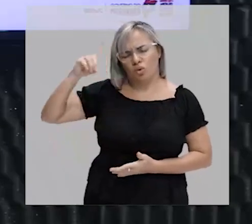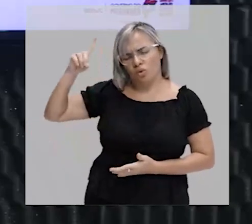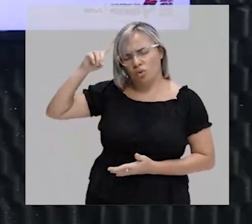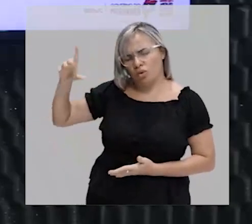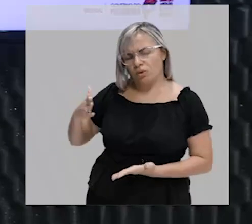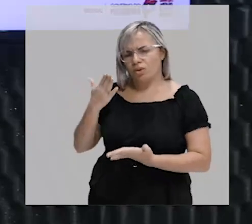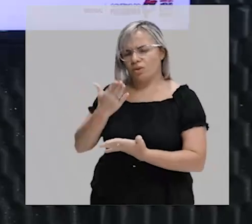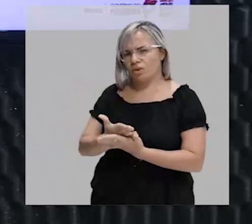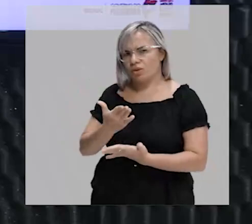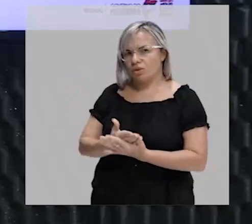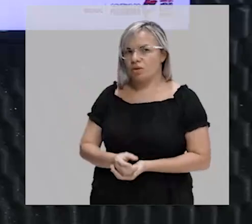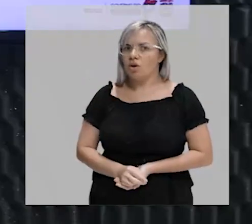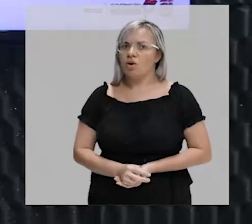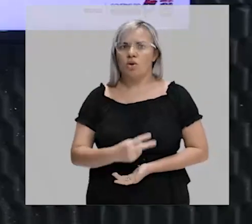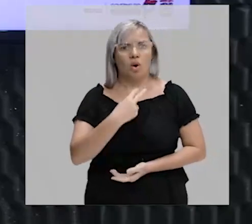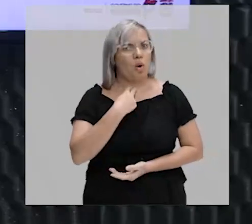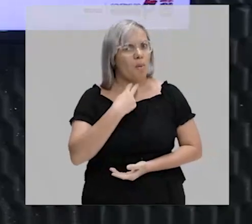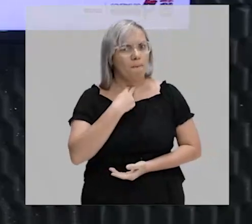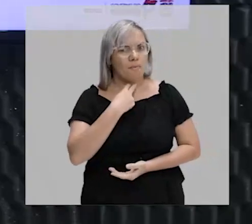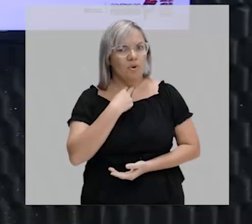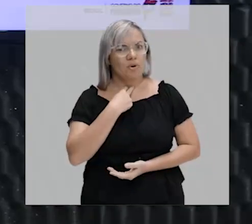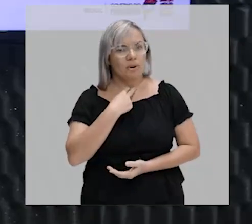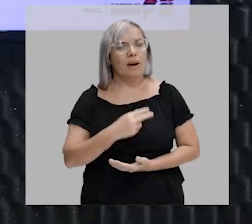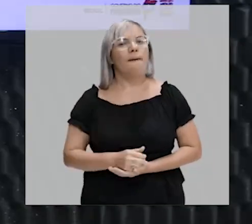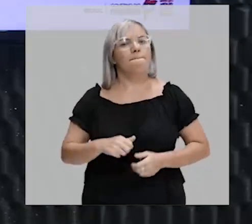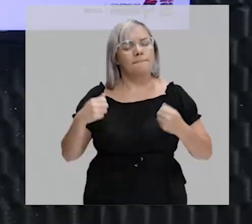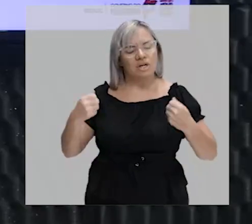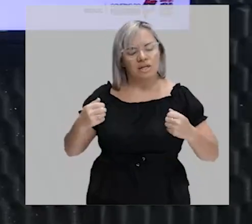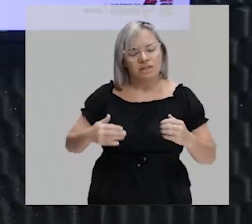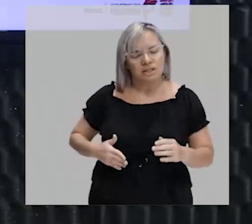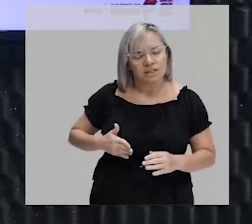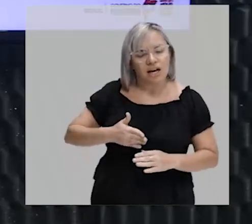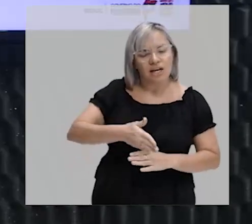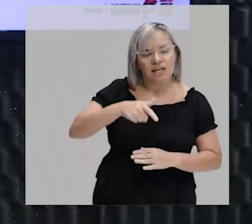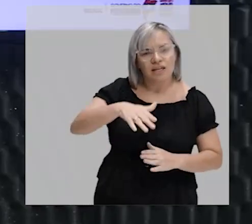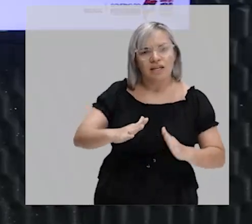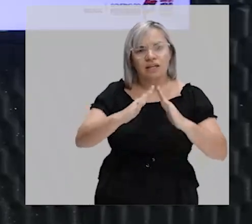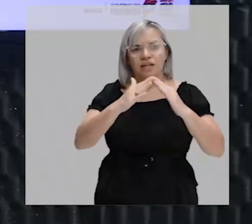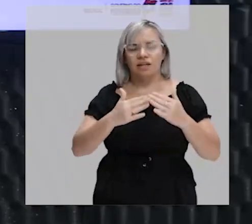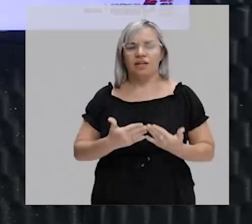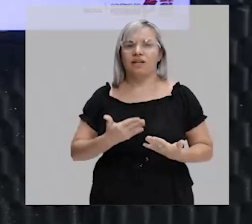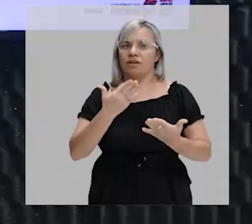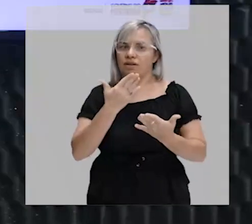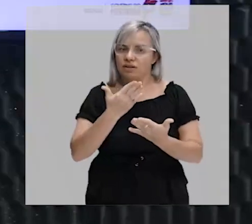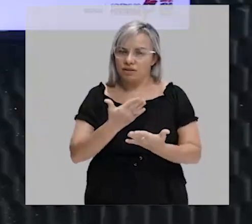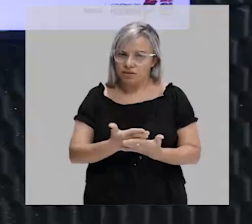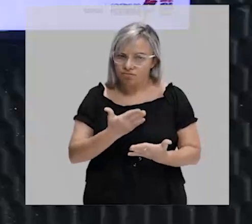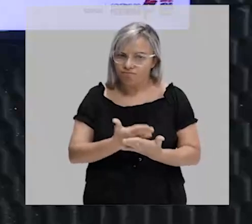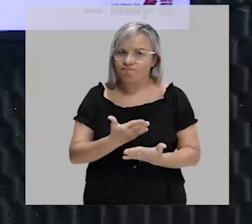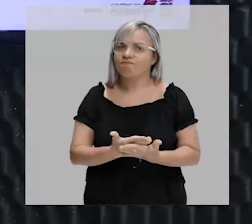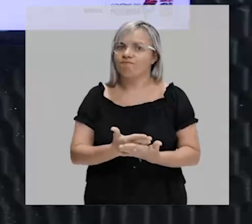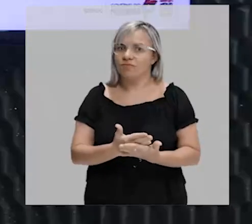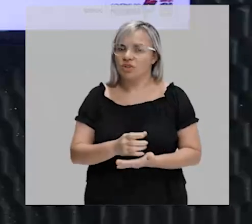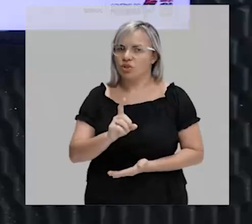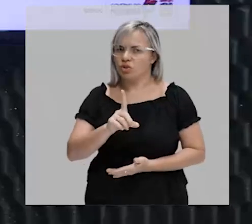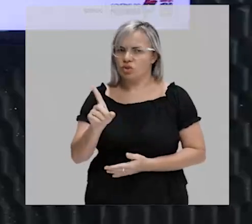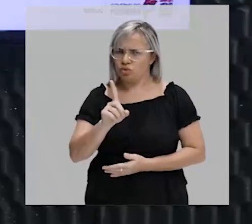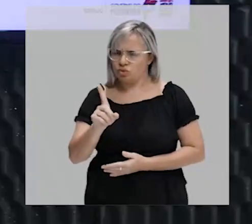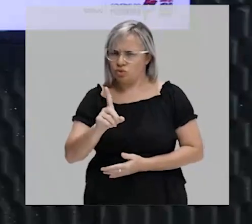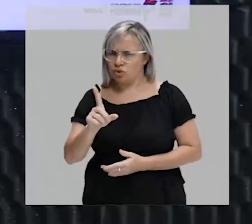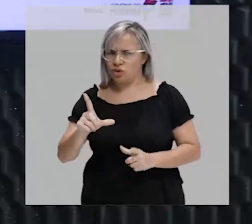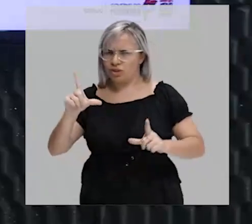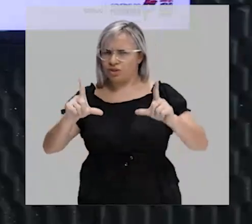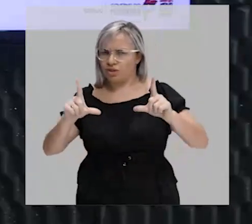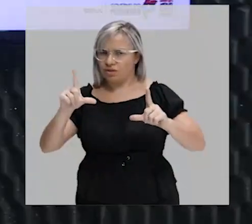deixe de ir à escola. Já estamos no semipresencial, então não deixe de ir à escola. Não adianta ficar só aqui na TV. Tem